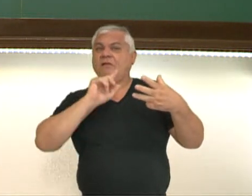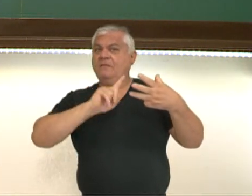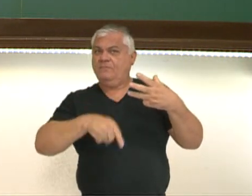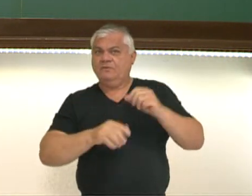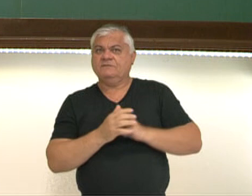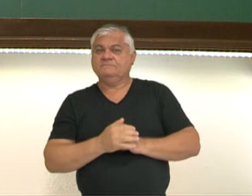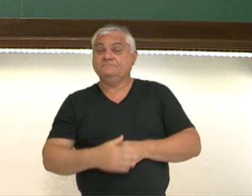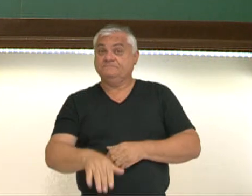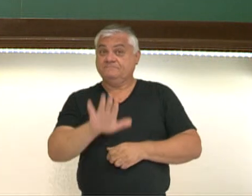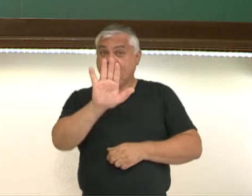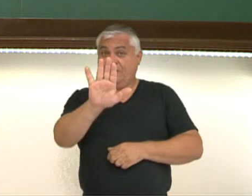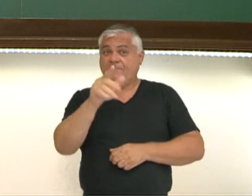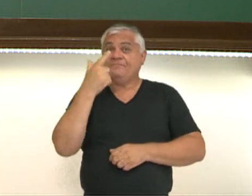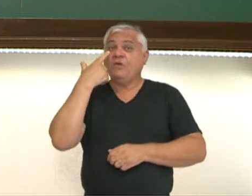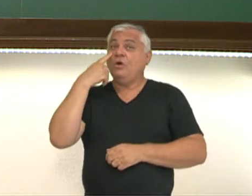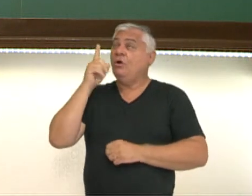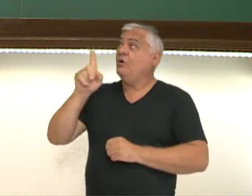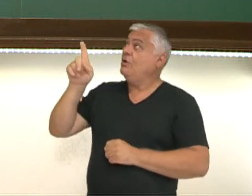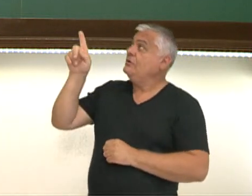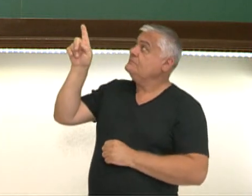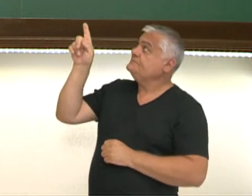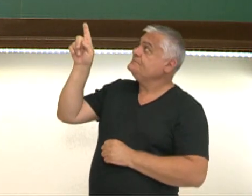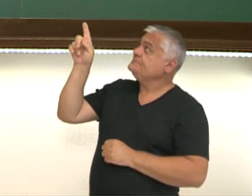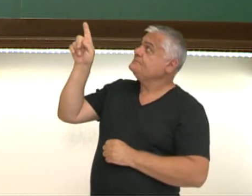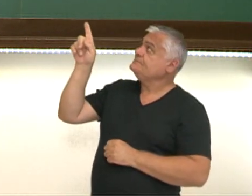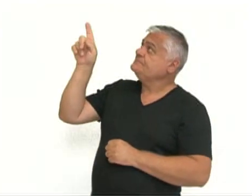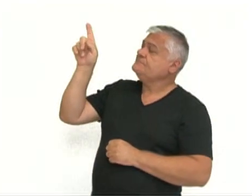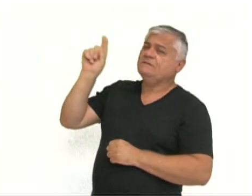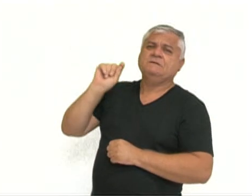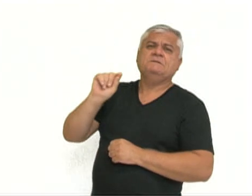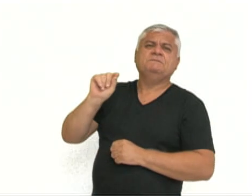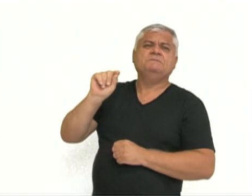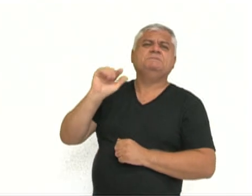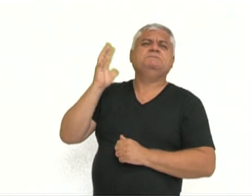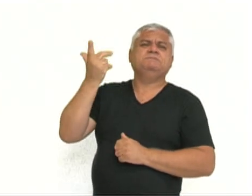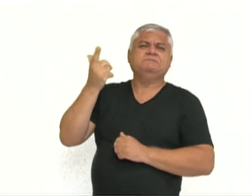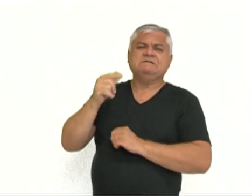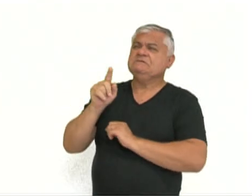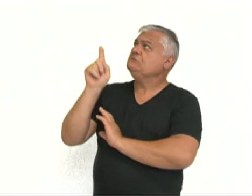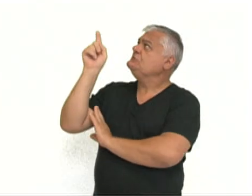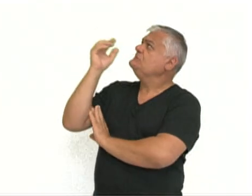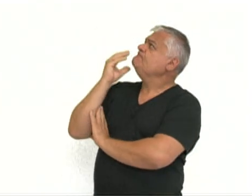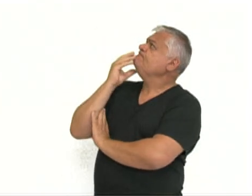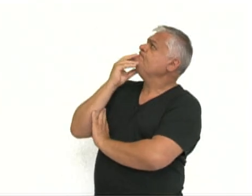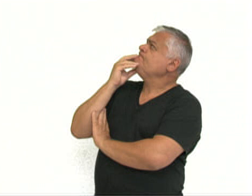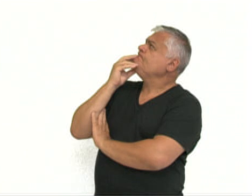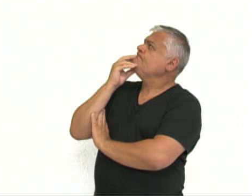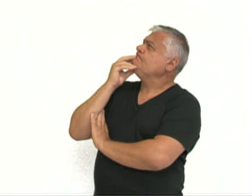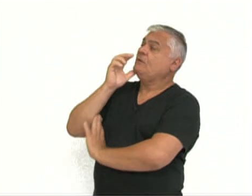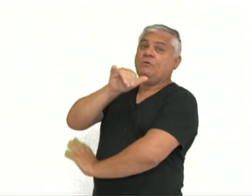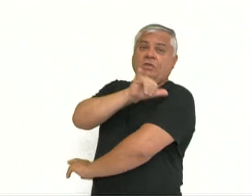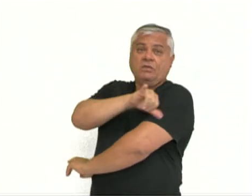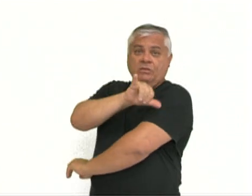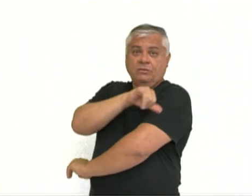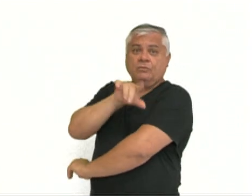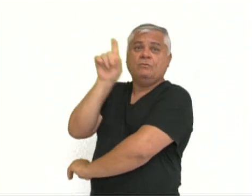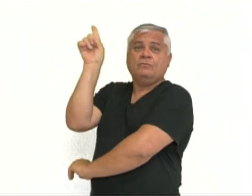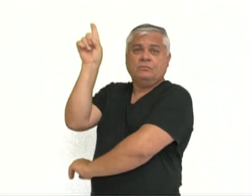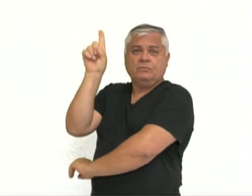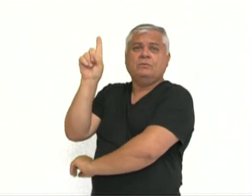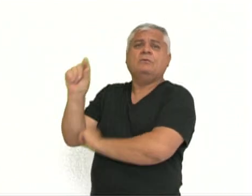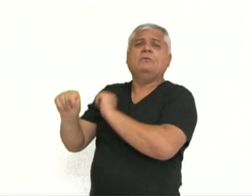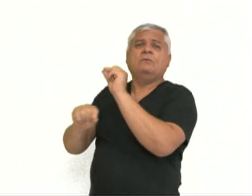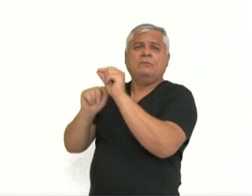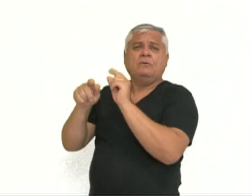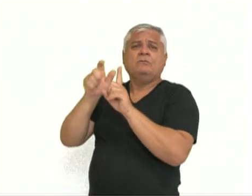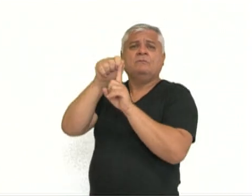Porém, pessoal, olha o que aconteceu, observe na imagem, olha o que ocorreu lá no Rio de Janeiro, no mês